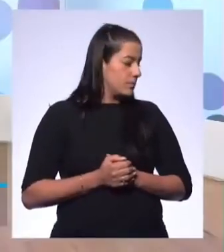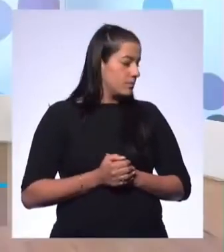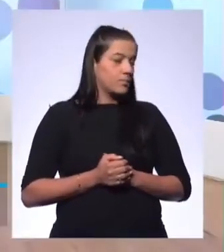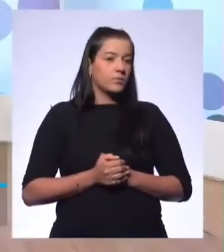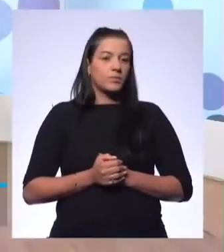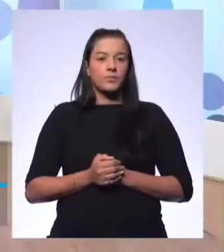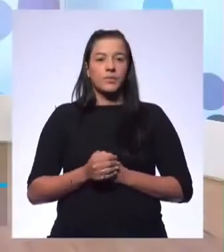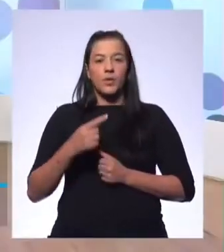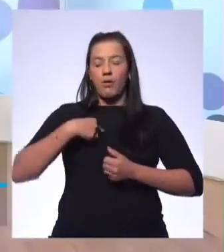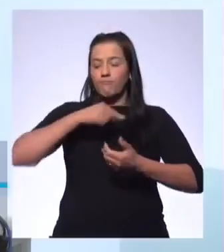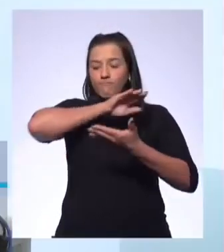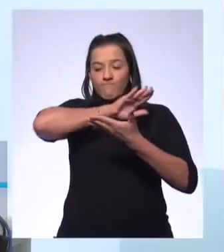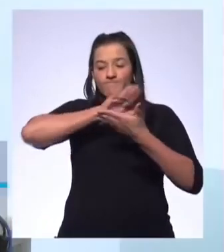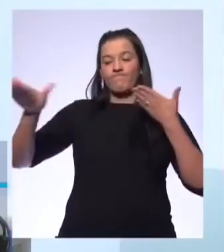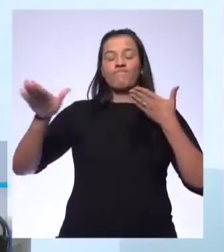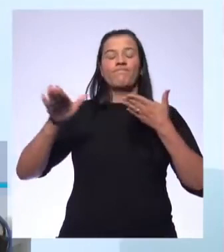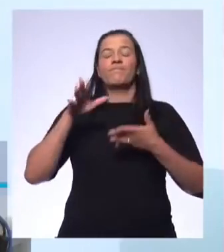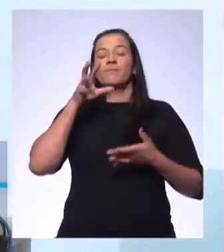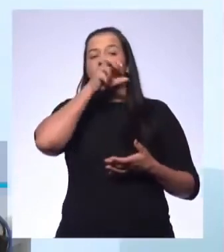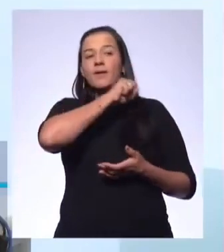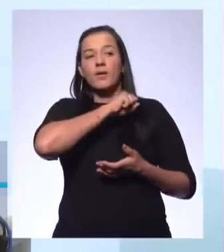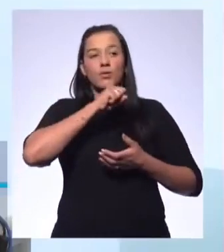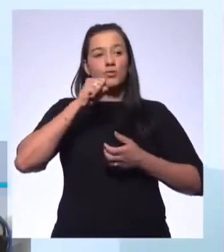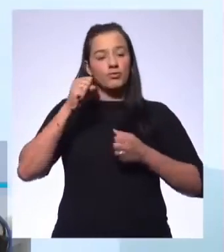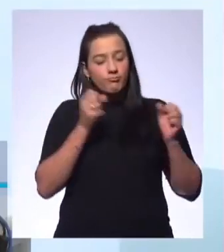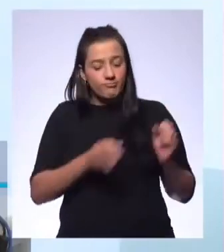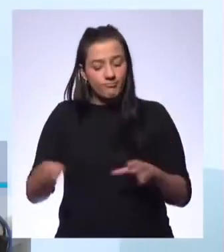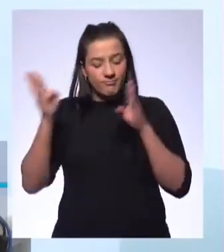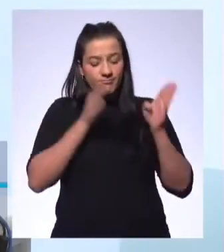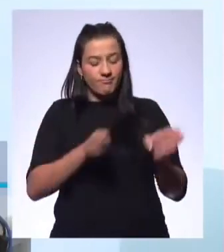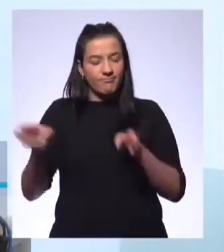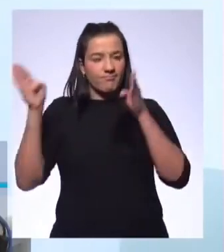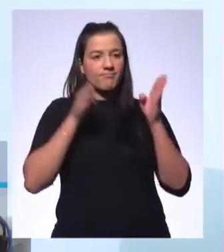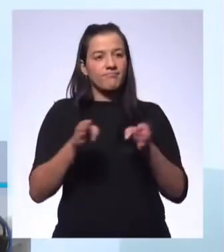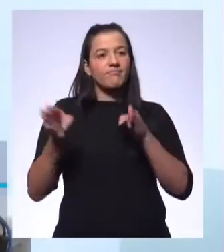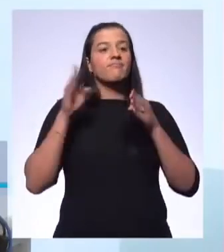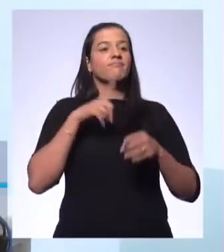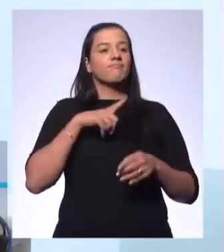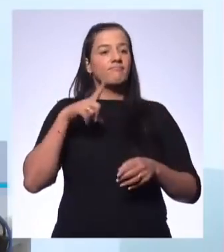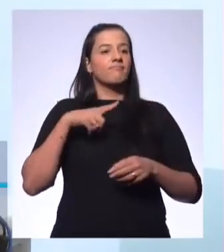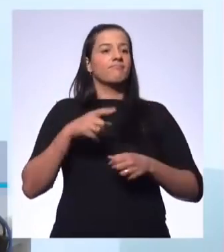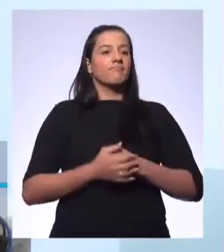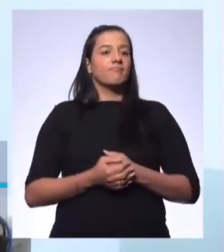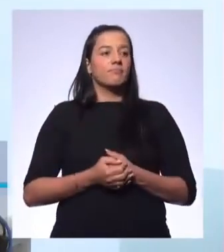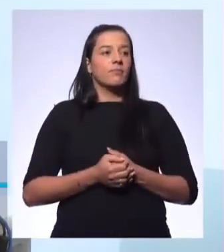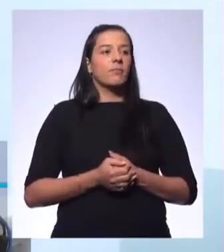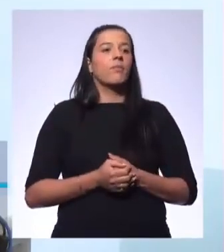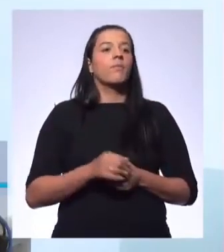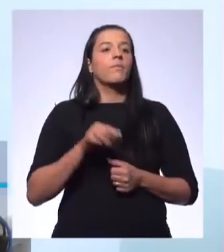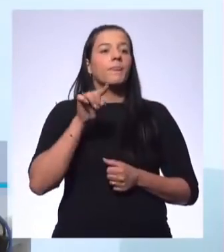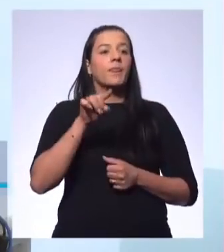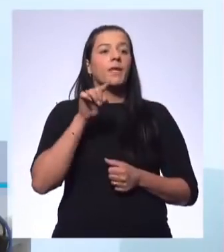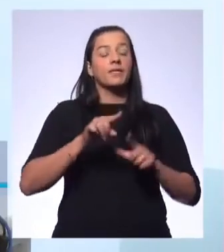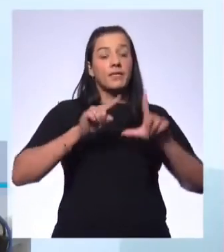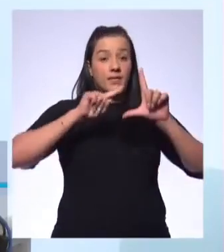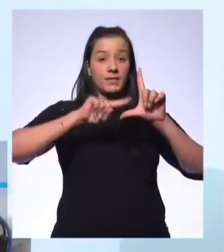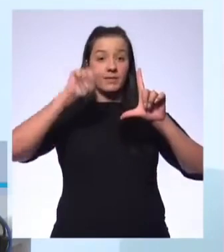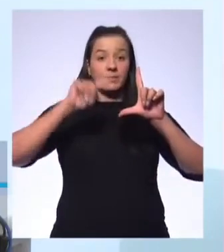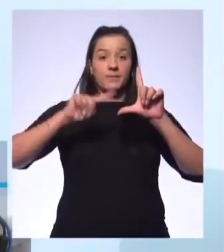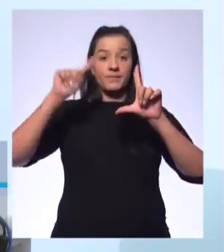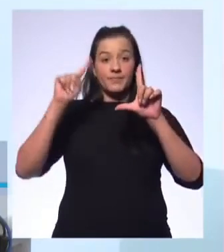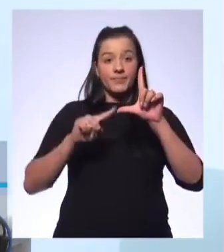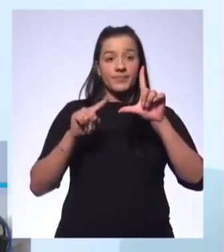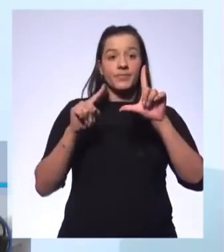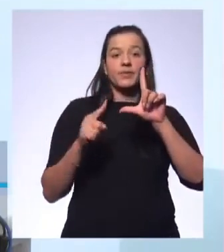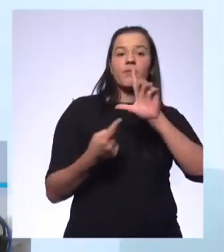ela disparou ali na sua produção manufatureira e, num determinado momento, o que esse gráfico acaba demonstrando é que,